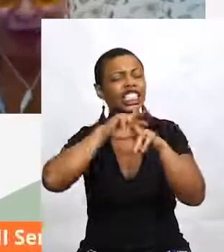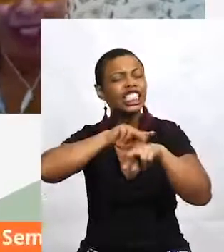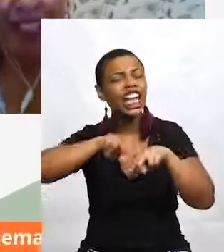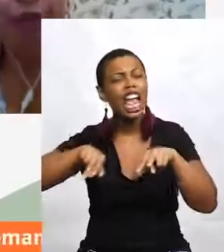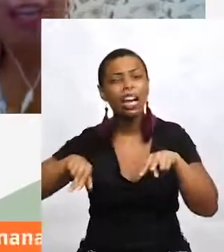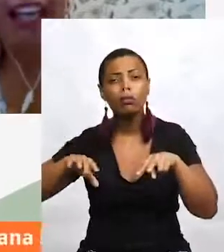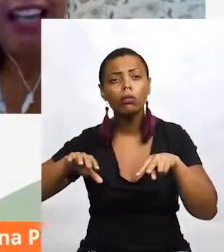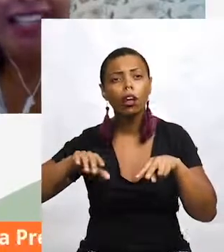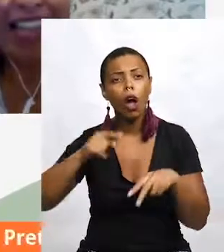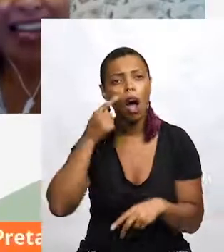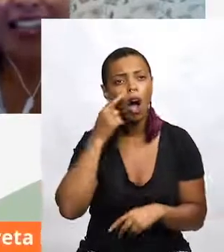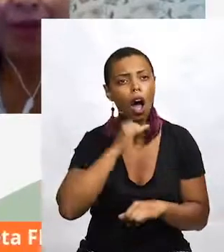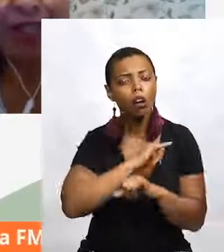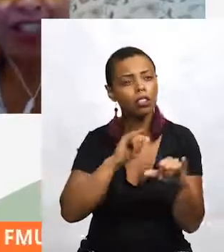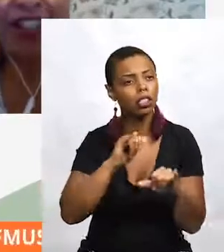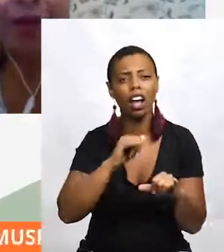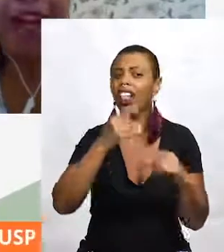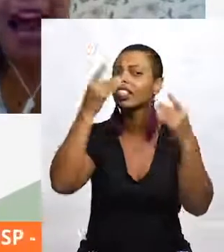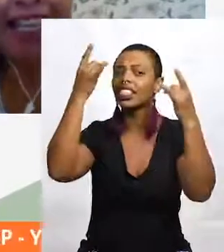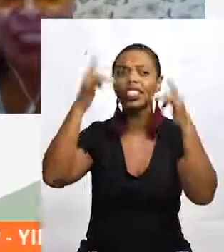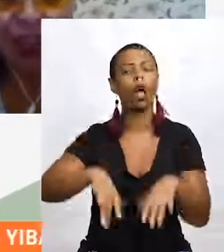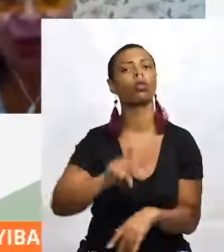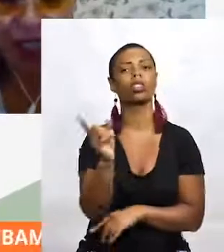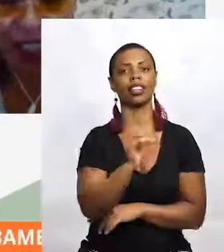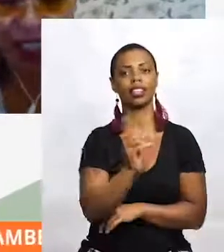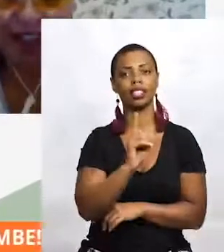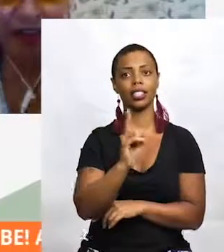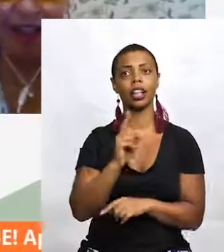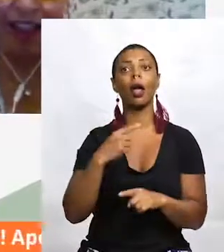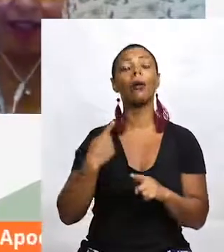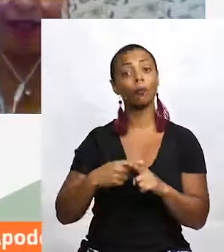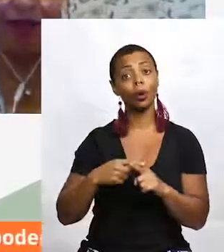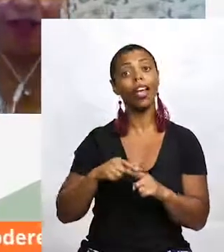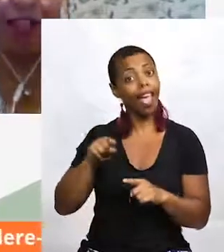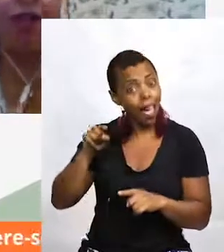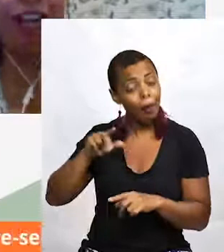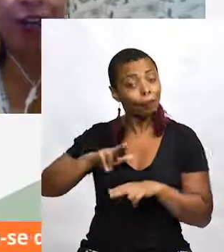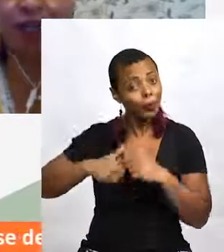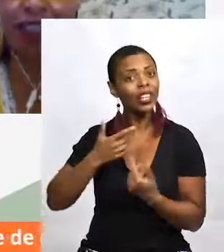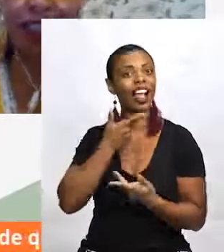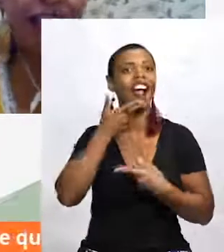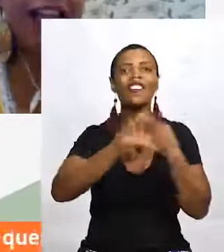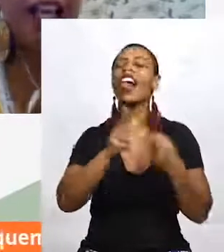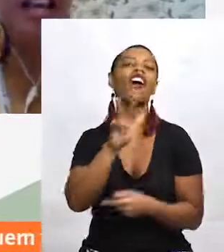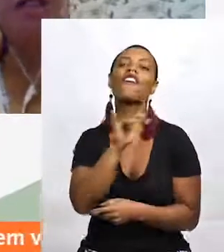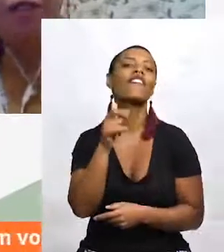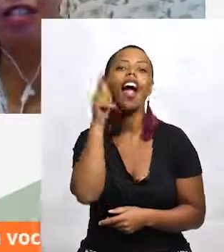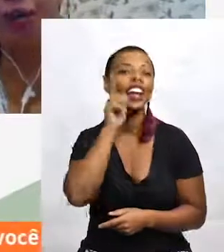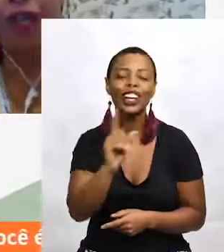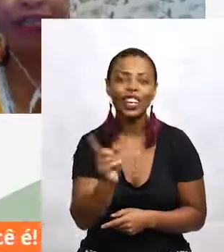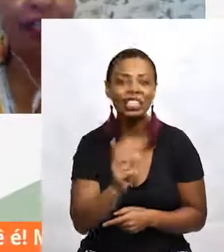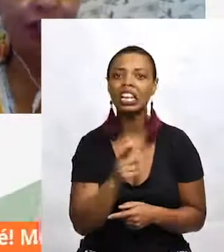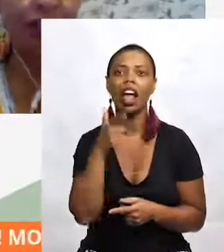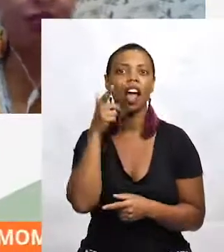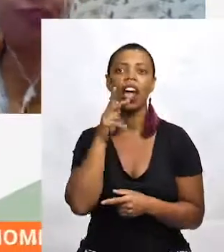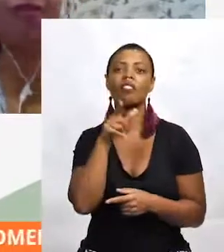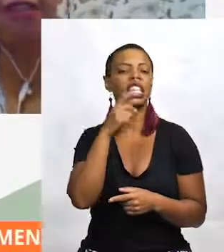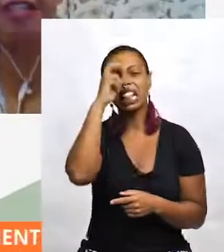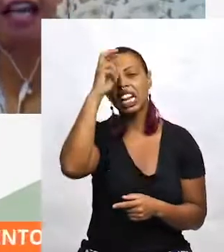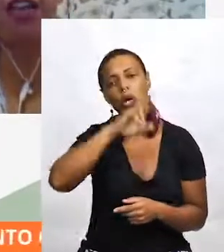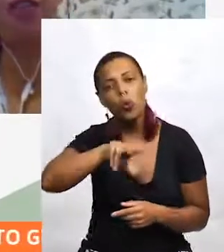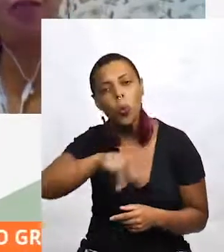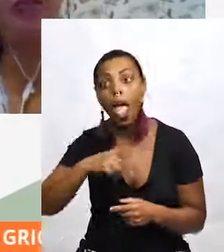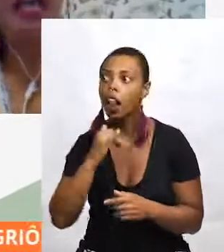desista. Porque é exatamente para isso que eles estão falando, que você não vai conseguir, você não é